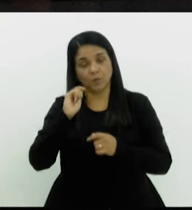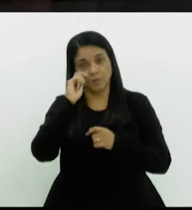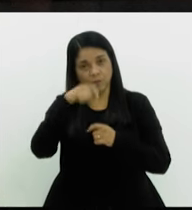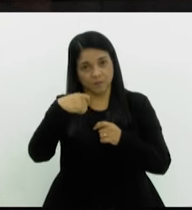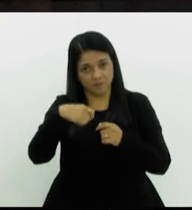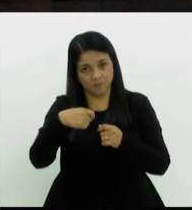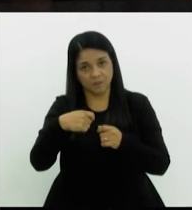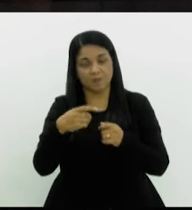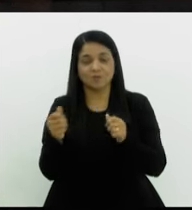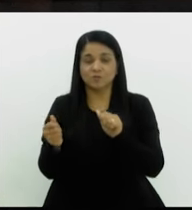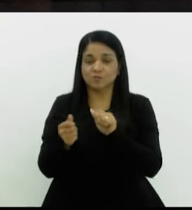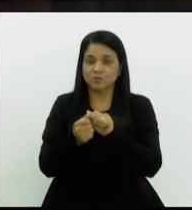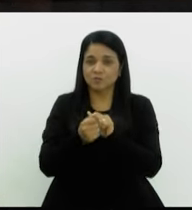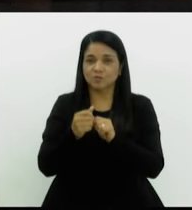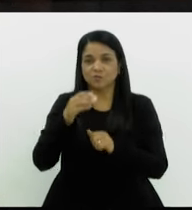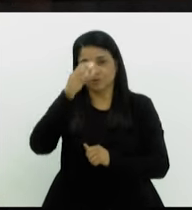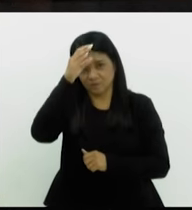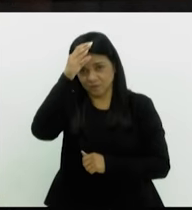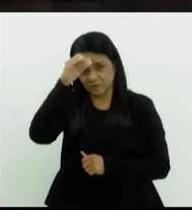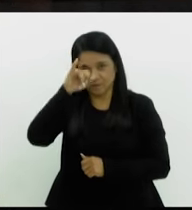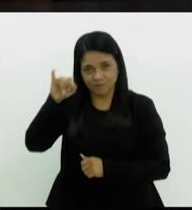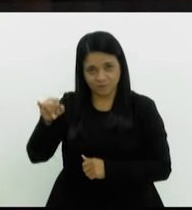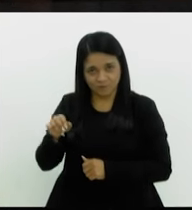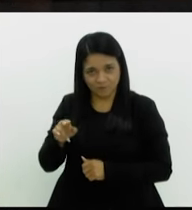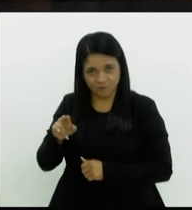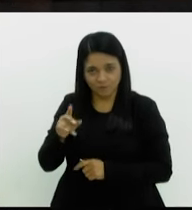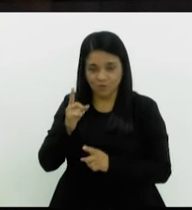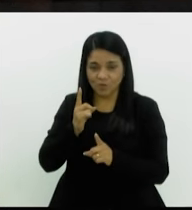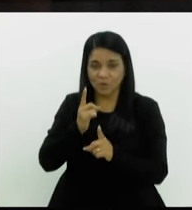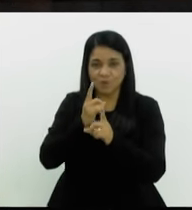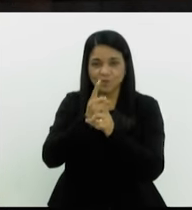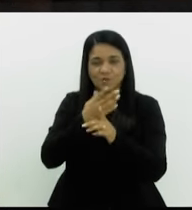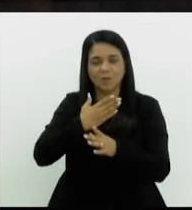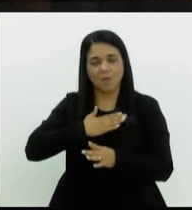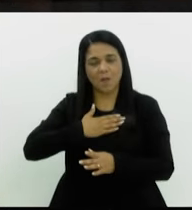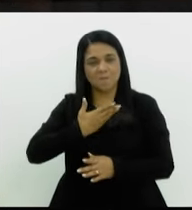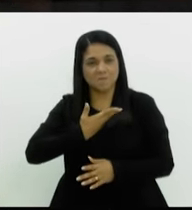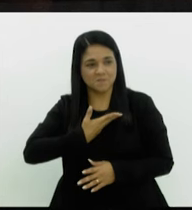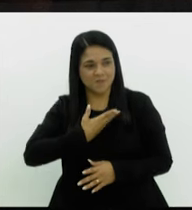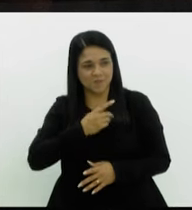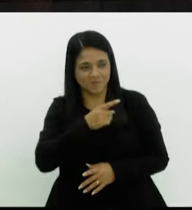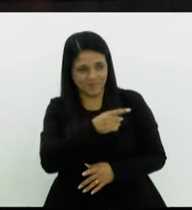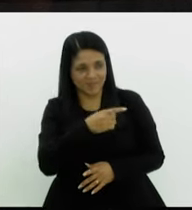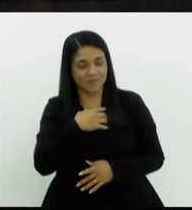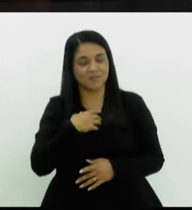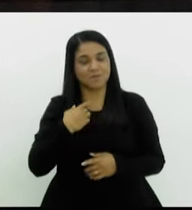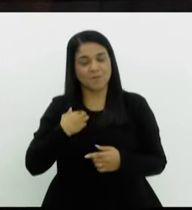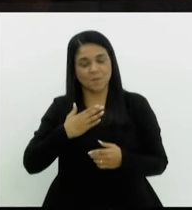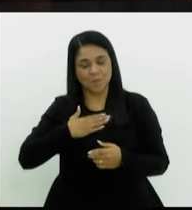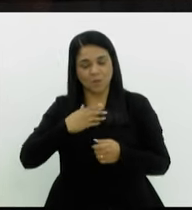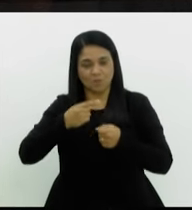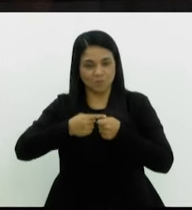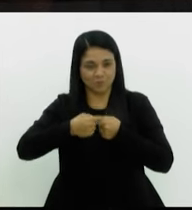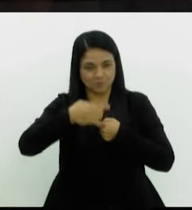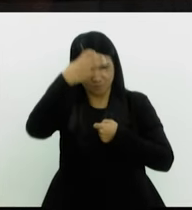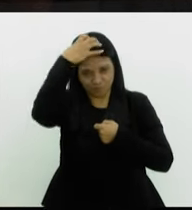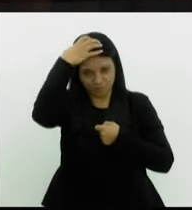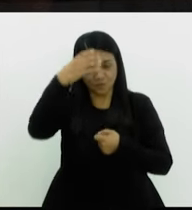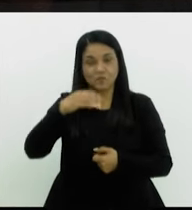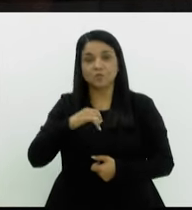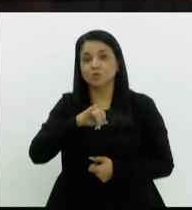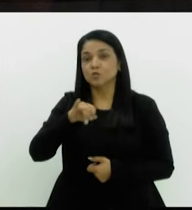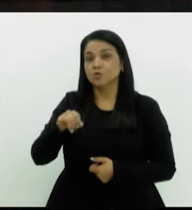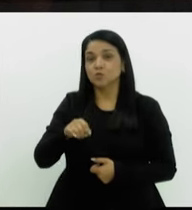deputada Tia Ju, que lá encontrei também um grande amigo dela, que é do meu município, né, o Chulipa, que